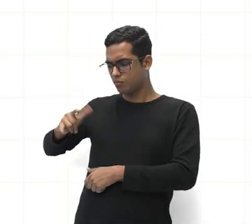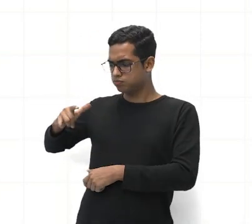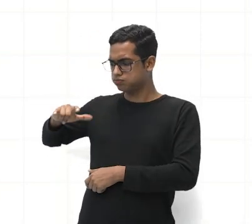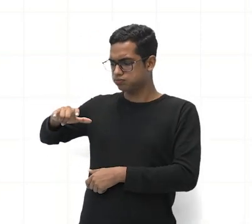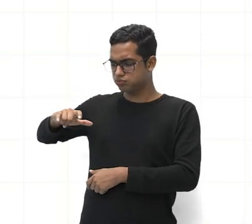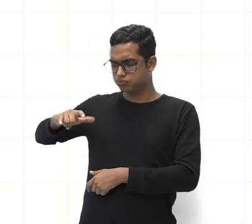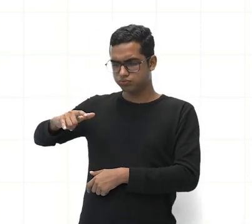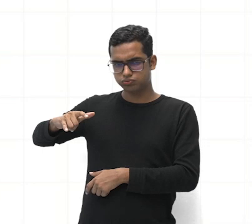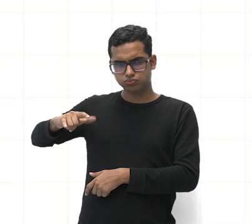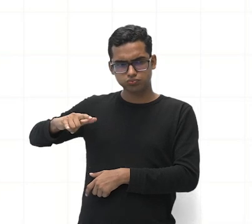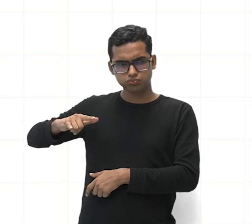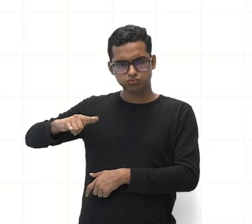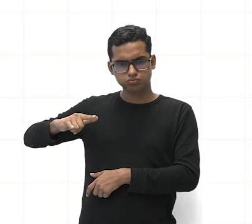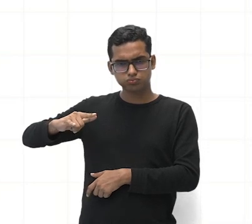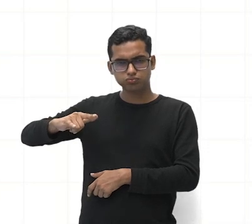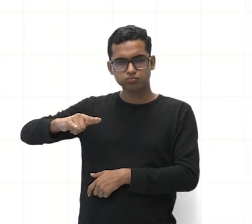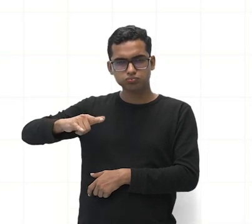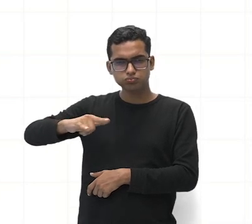e aí